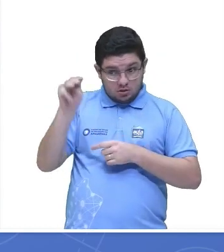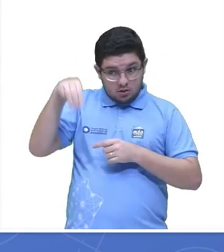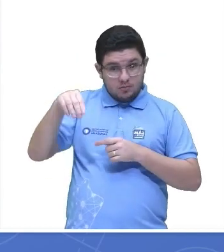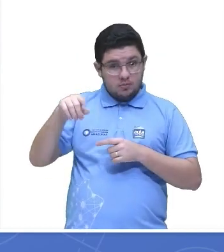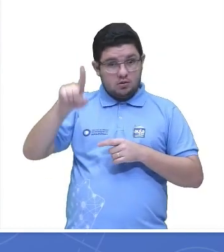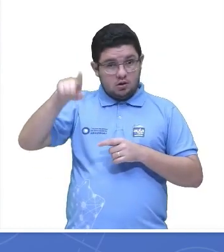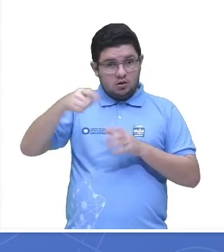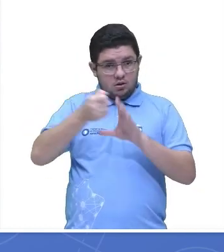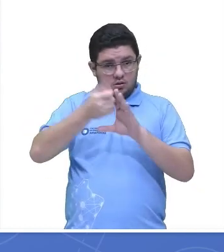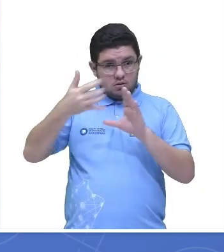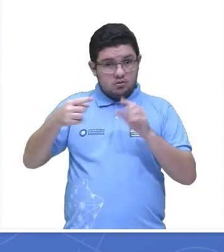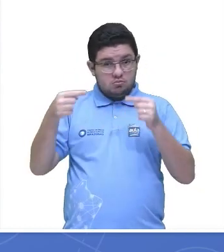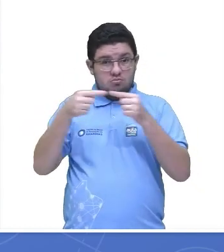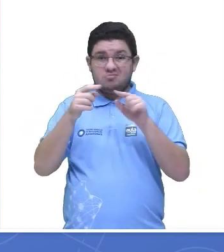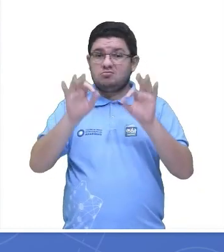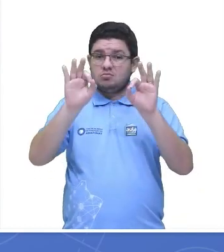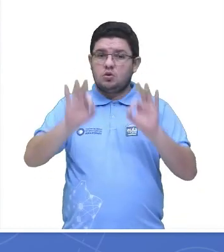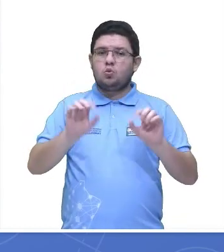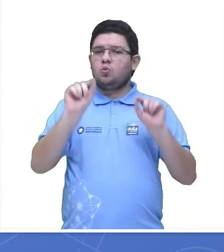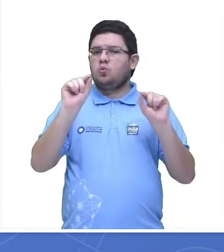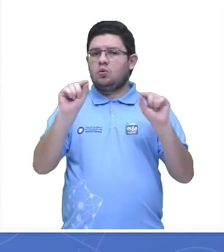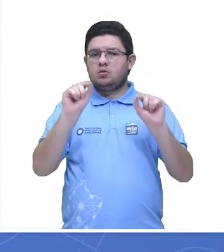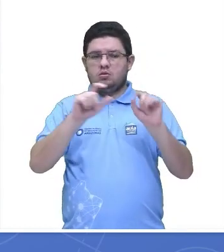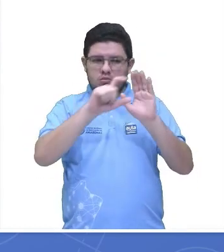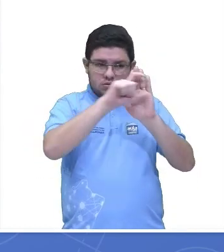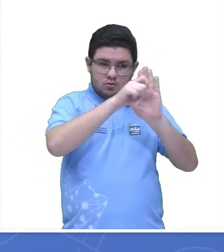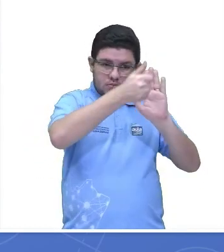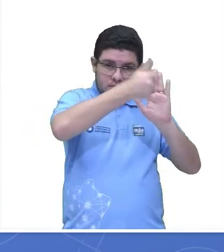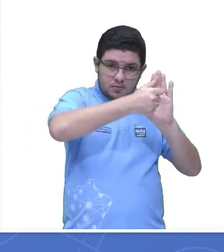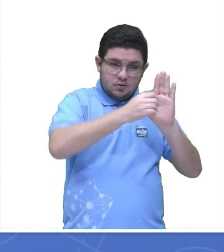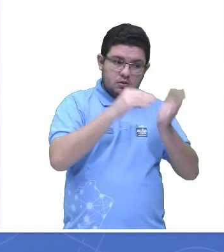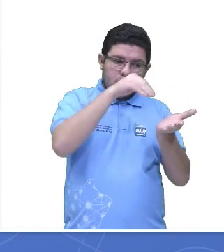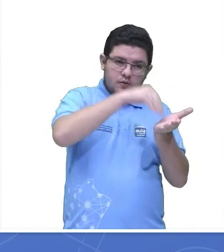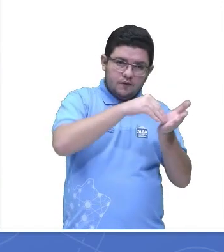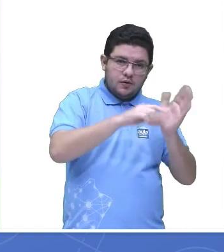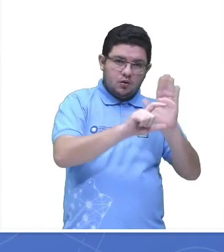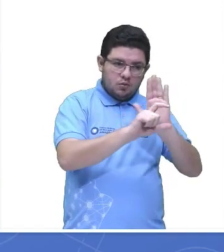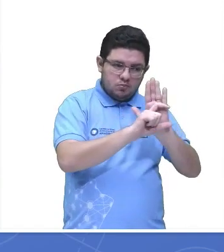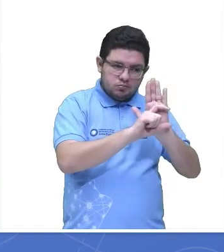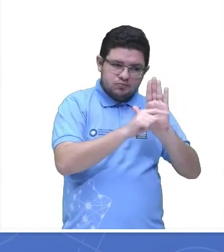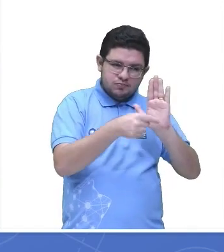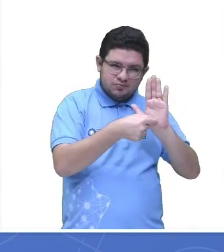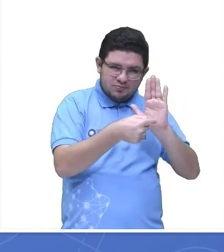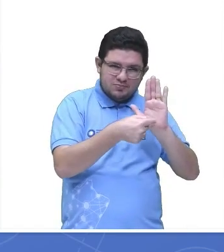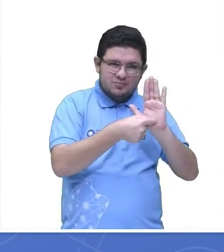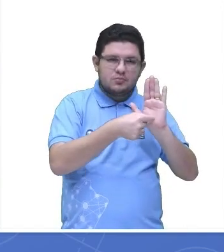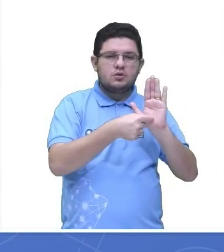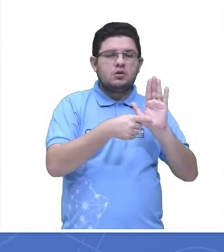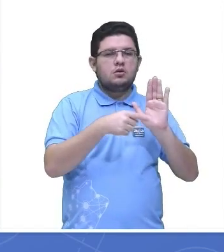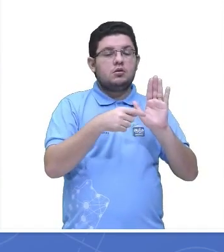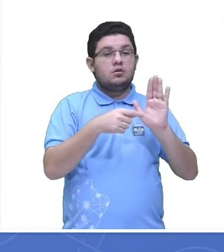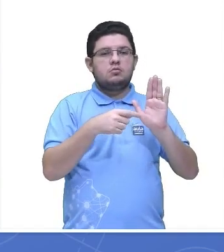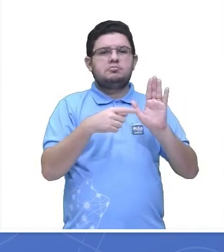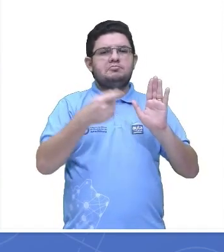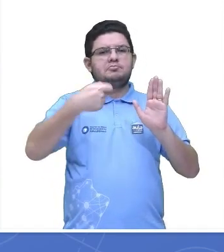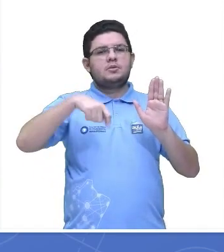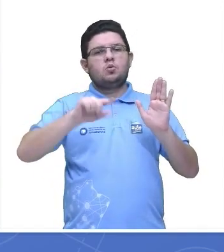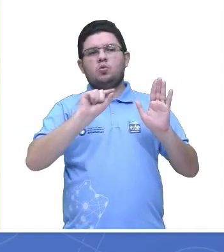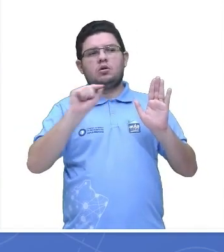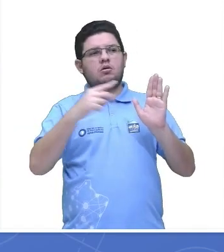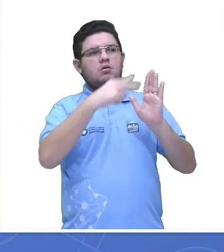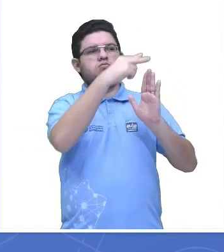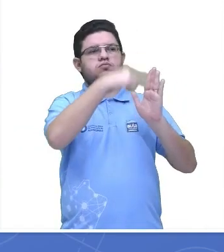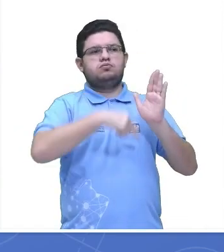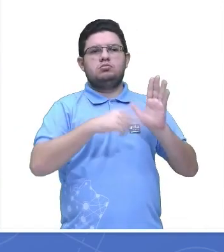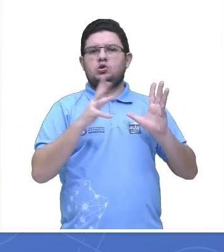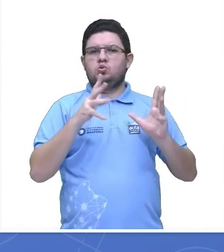parágrafo. Não é o tipo de estratégia de leitura que exige uma interpretação ou compreensão de todas as